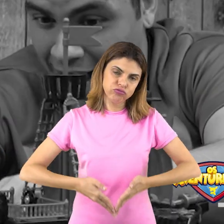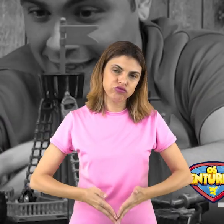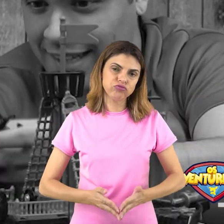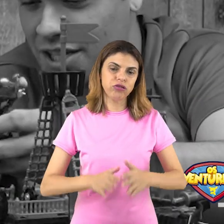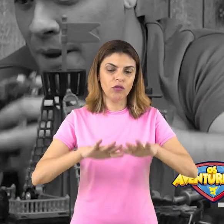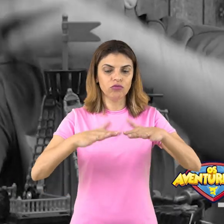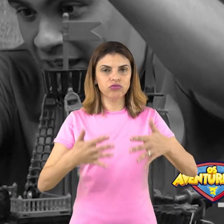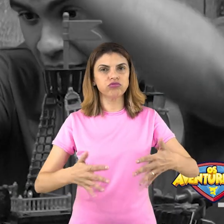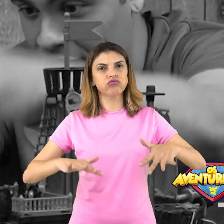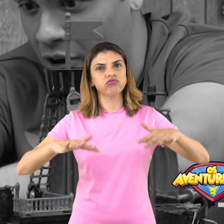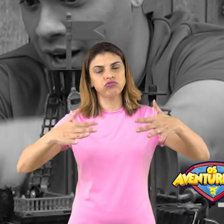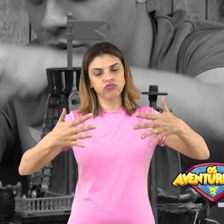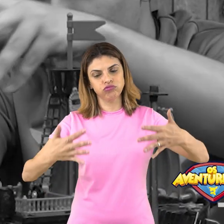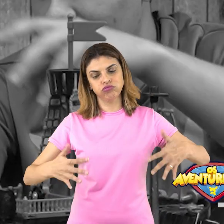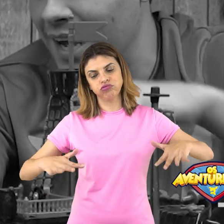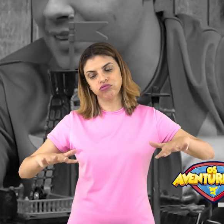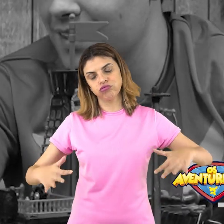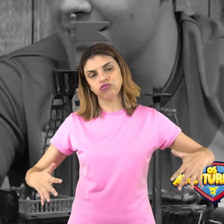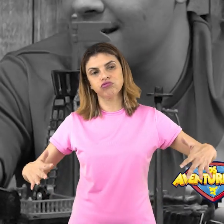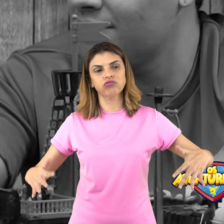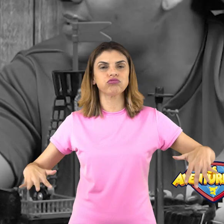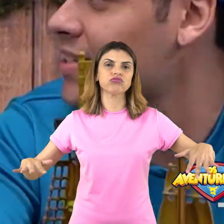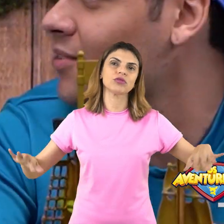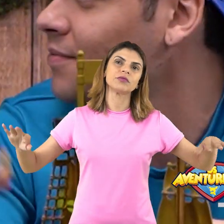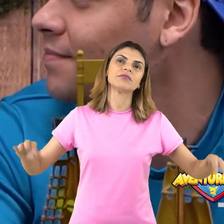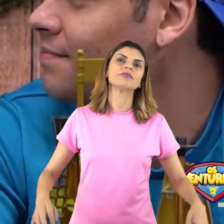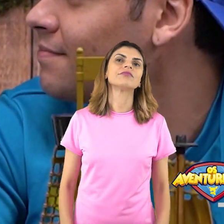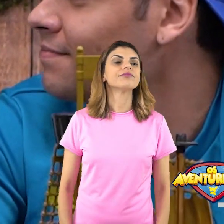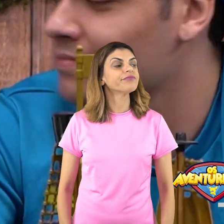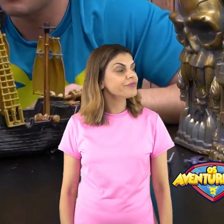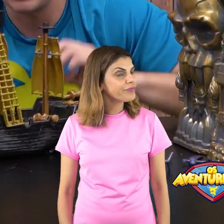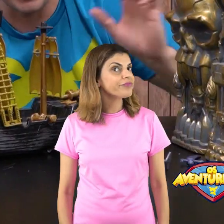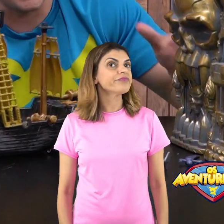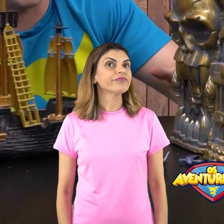os piratas e afoga os piratas e ele vence.